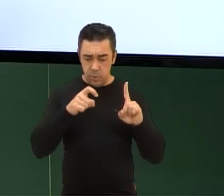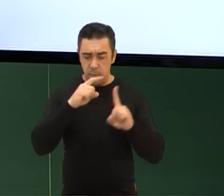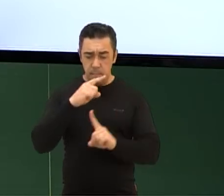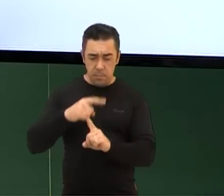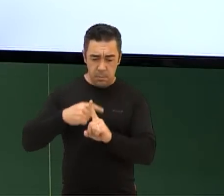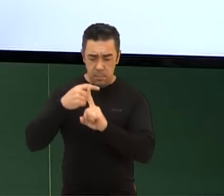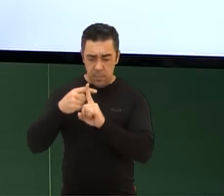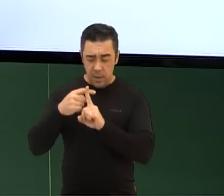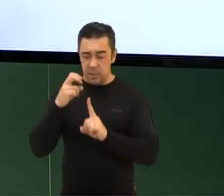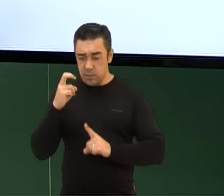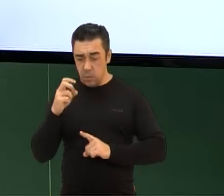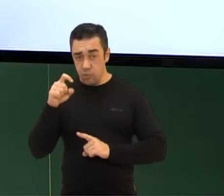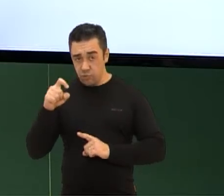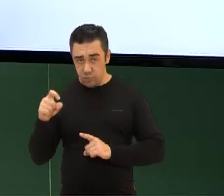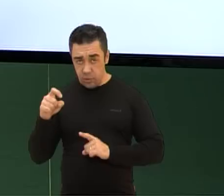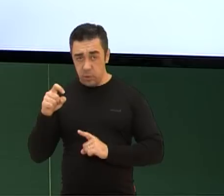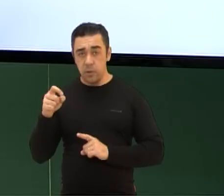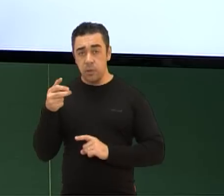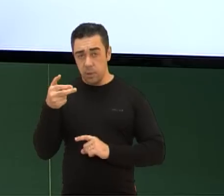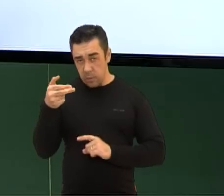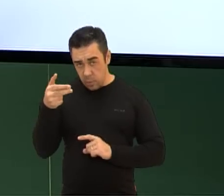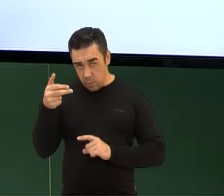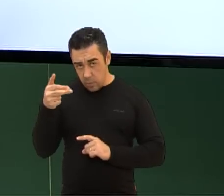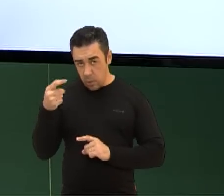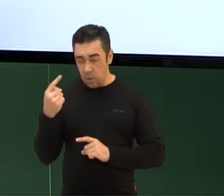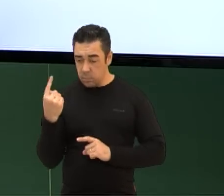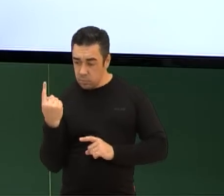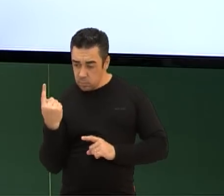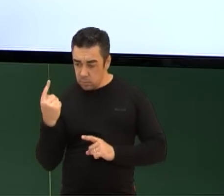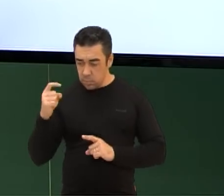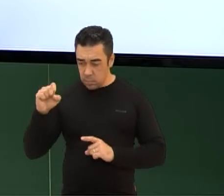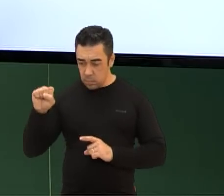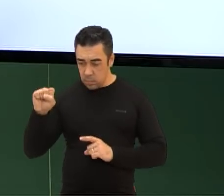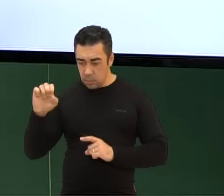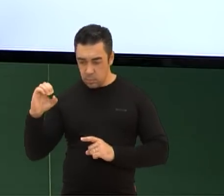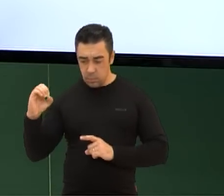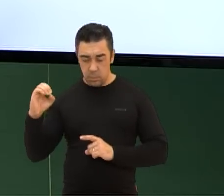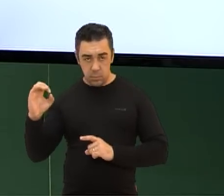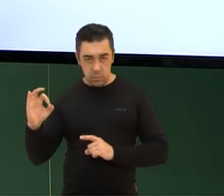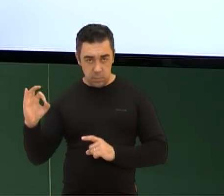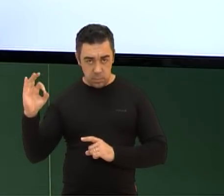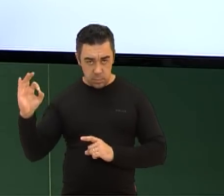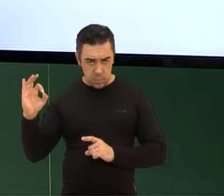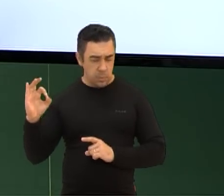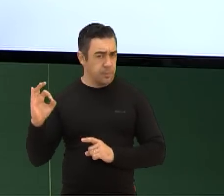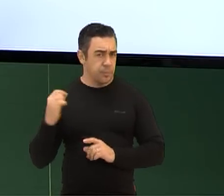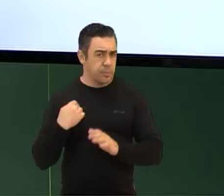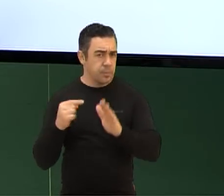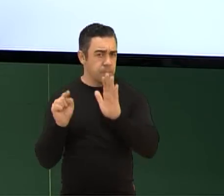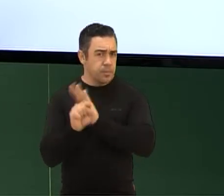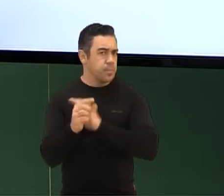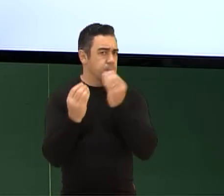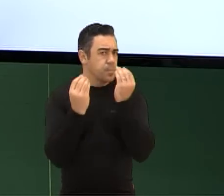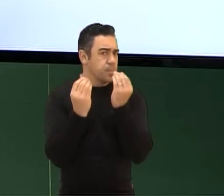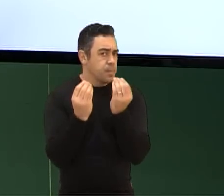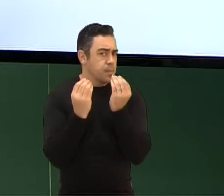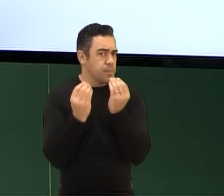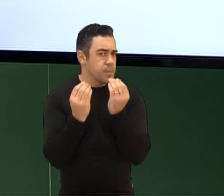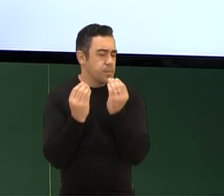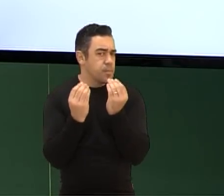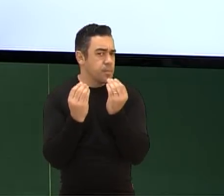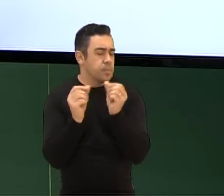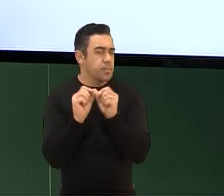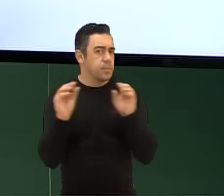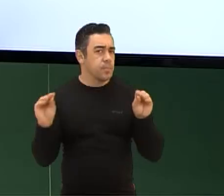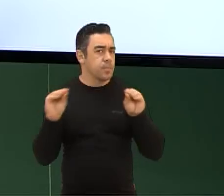o ângulo 5x formam um ângulo de 180. Como que nós podemos resolver essa